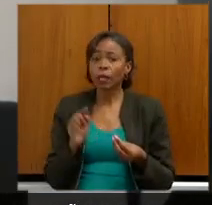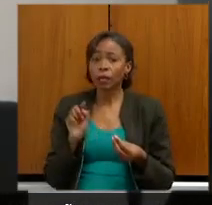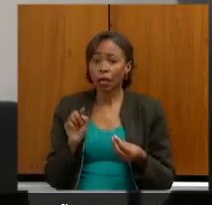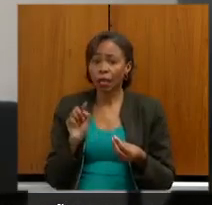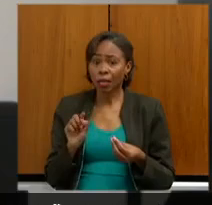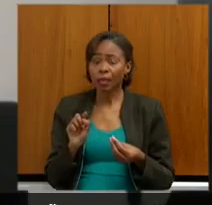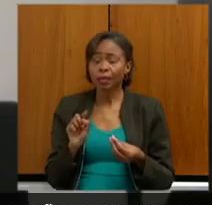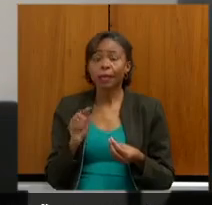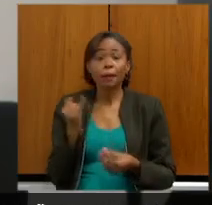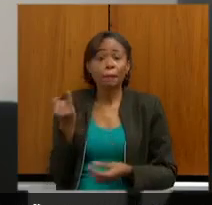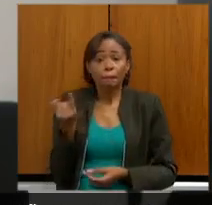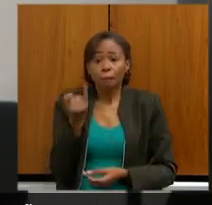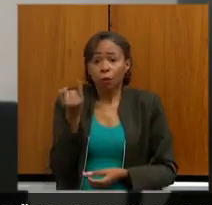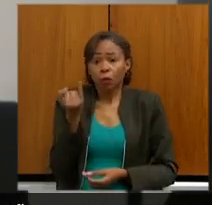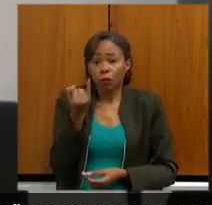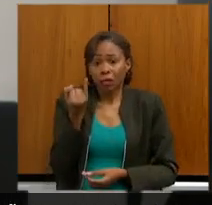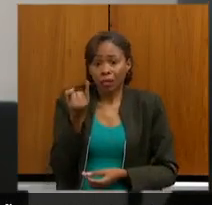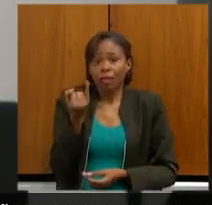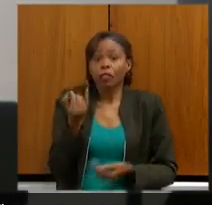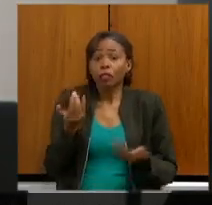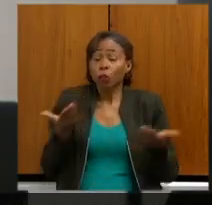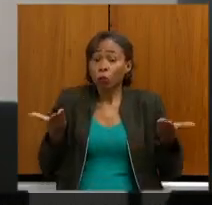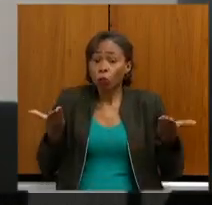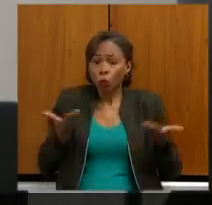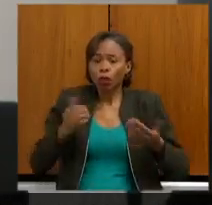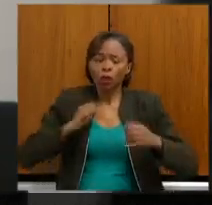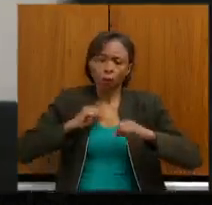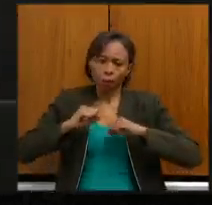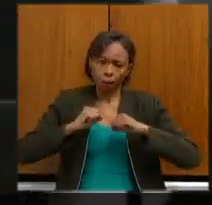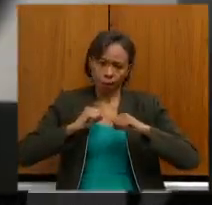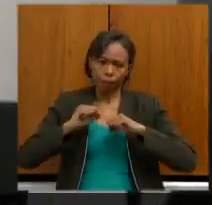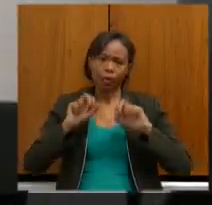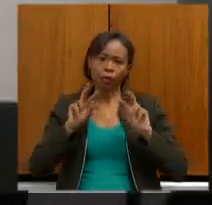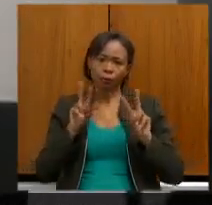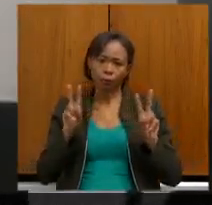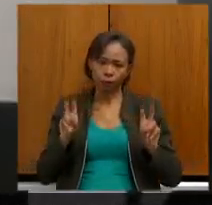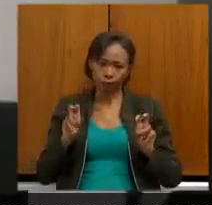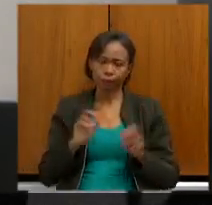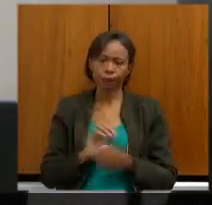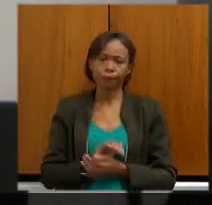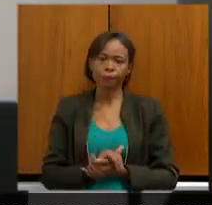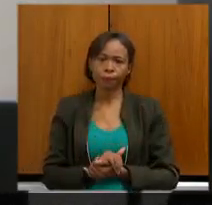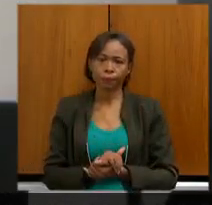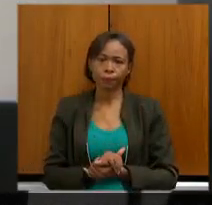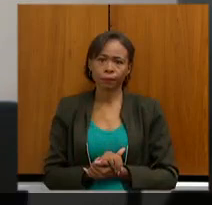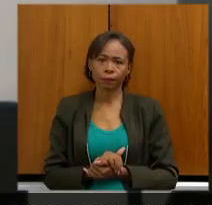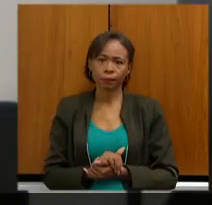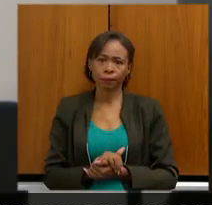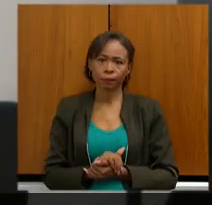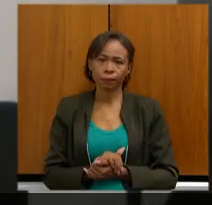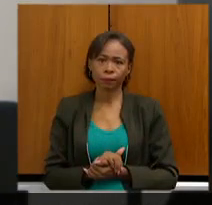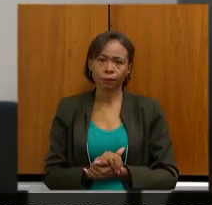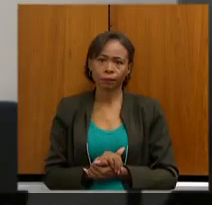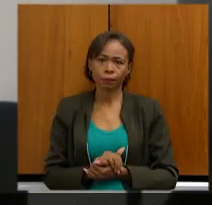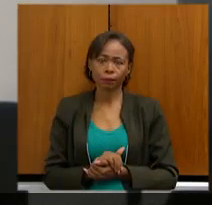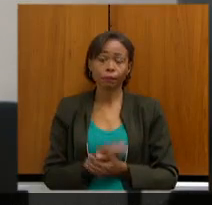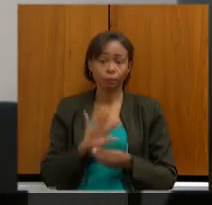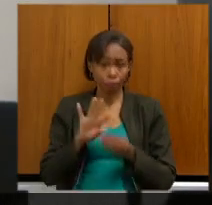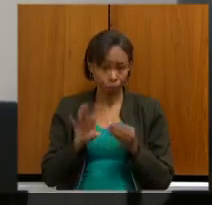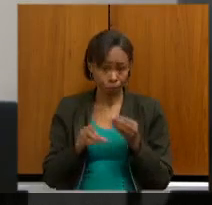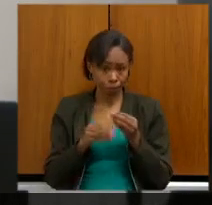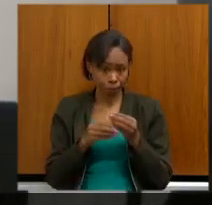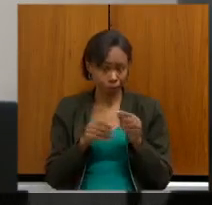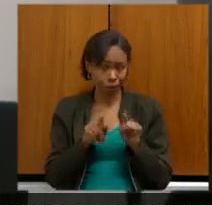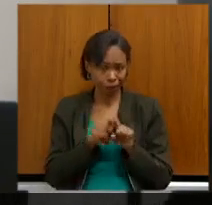no estado é objeto desse debate e aqui é eu gostaria de acrescentar